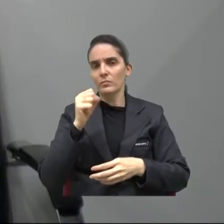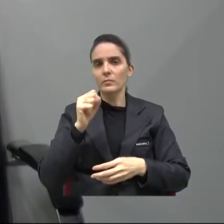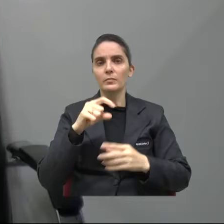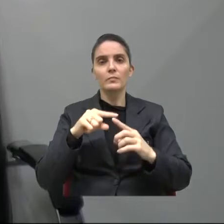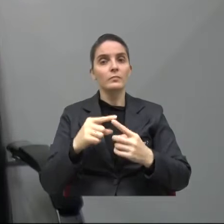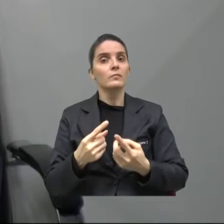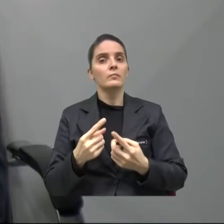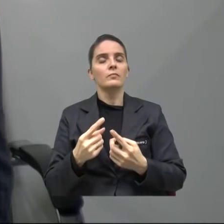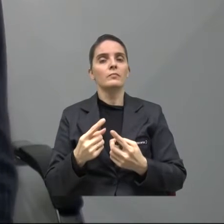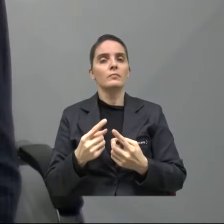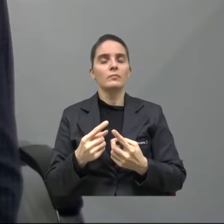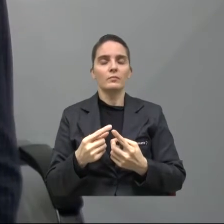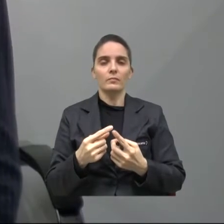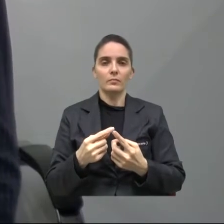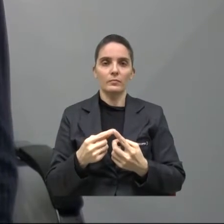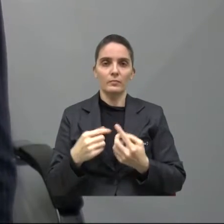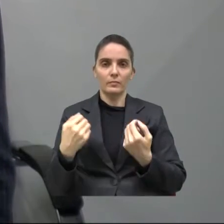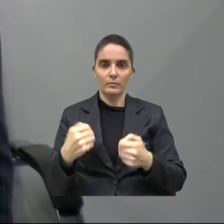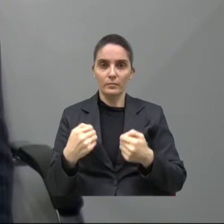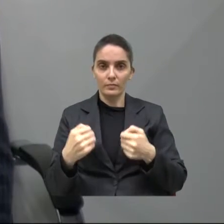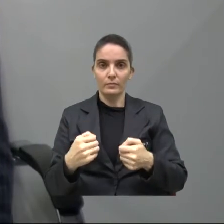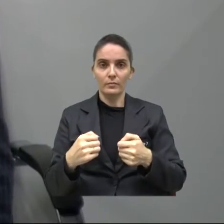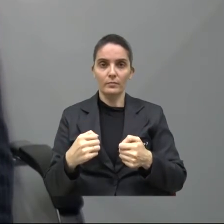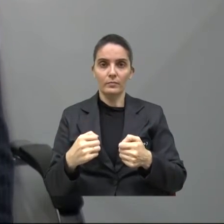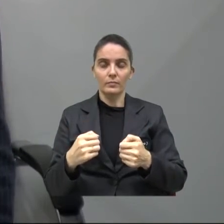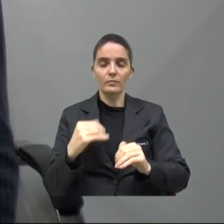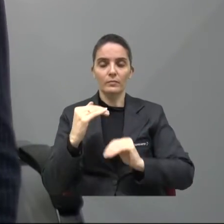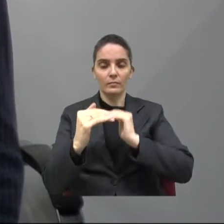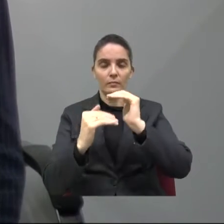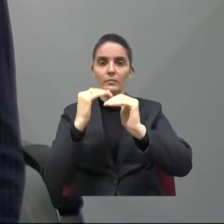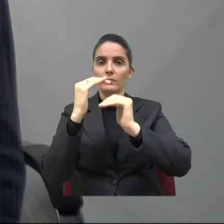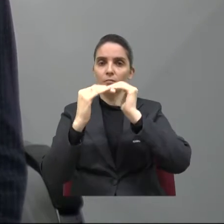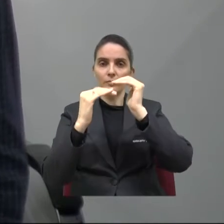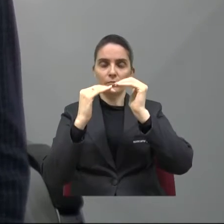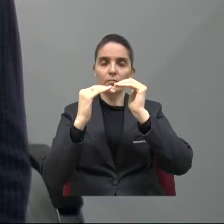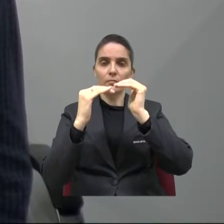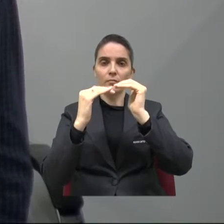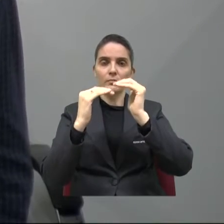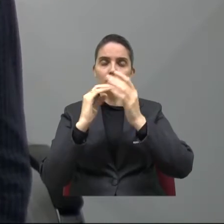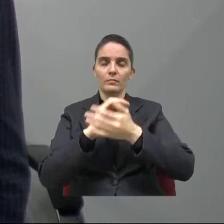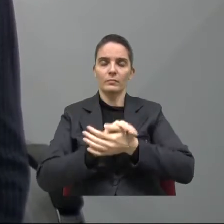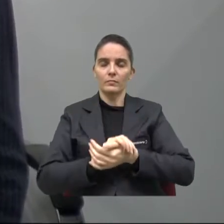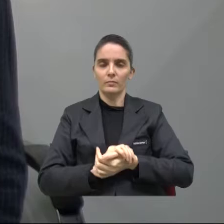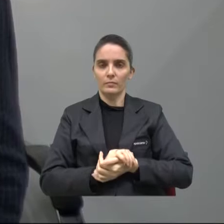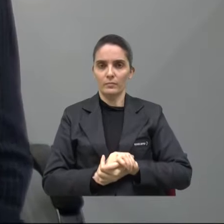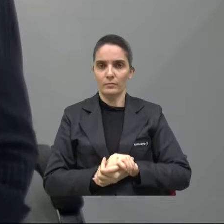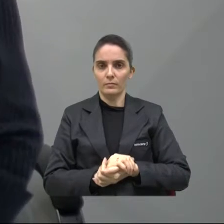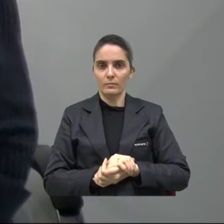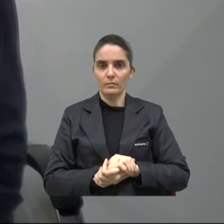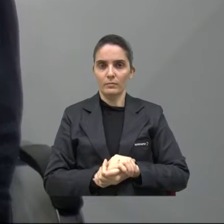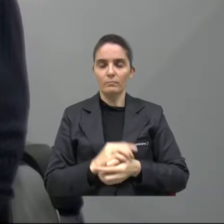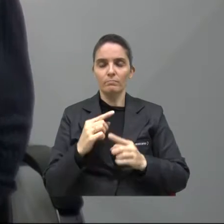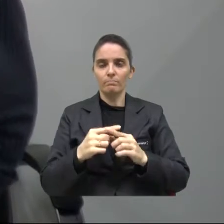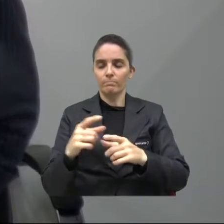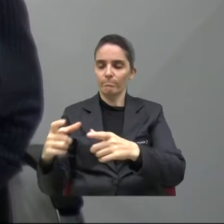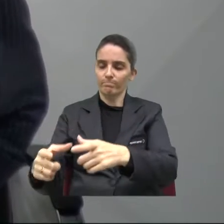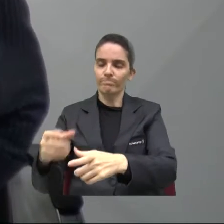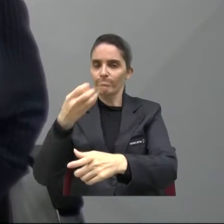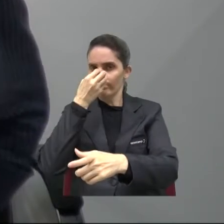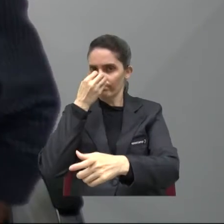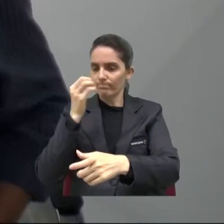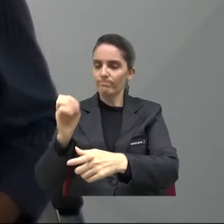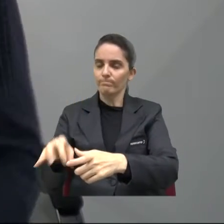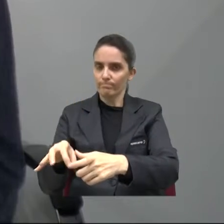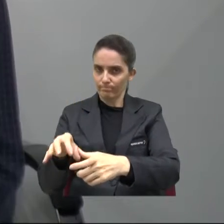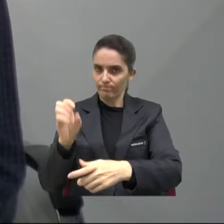de forma nenhuma nós podemos deixar de desenvolver uma área nobre da cidade. Ali estava realmente completamente abandonado